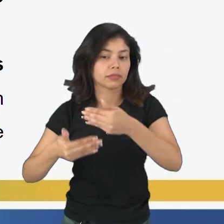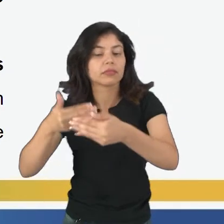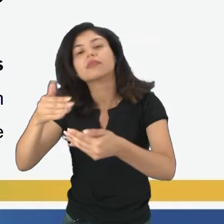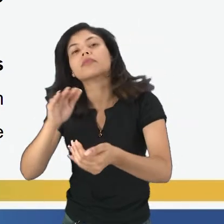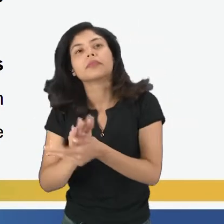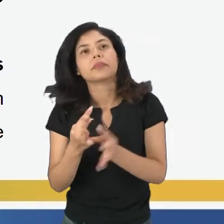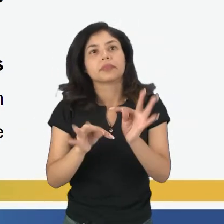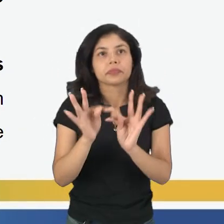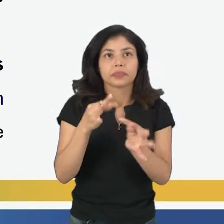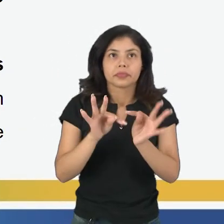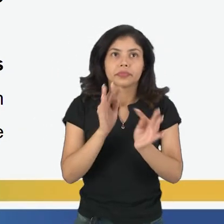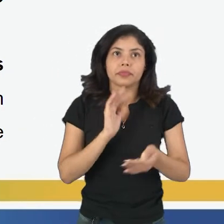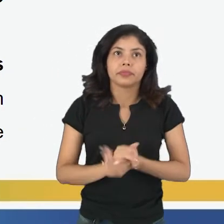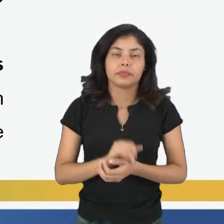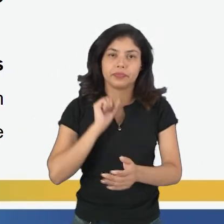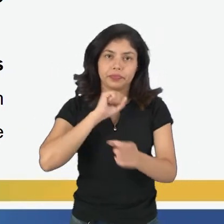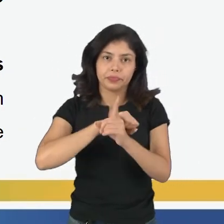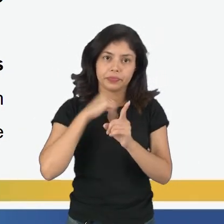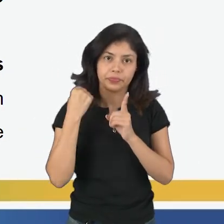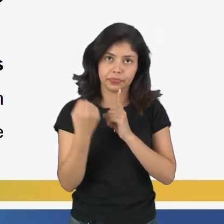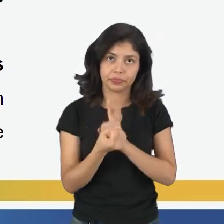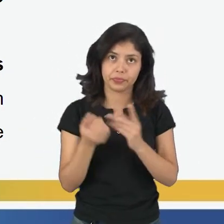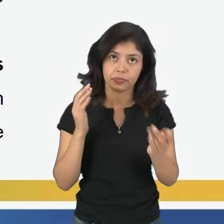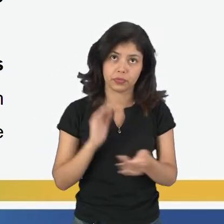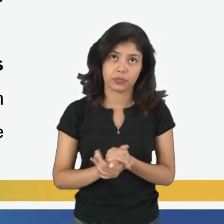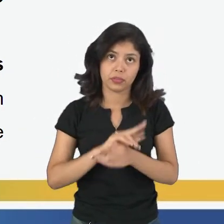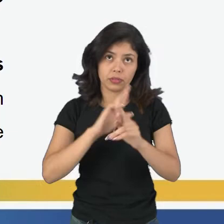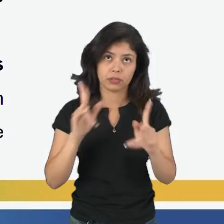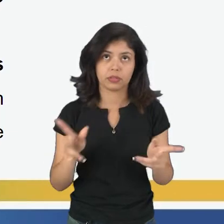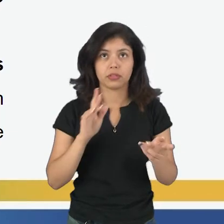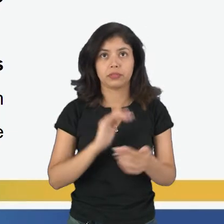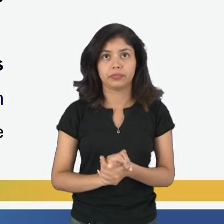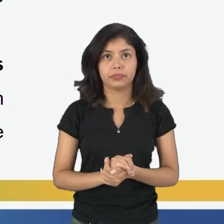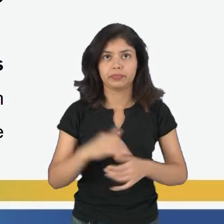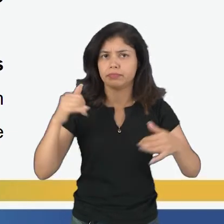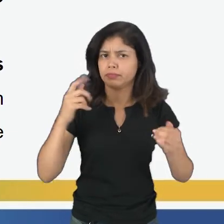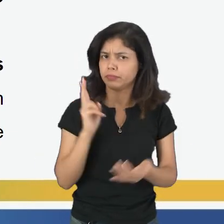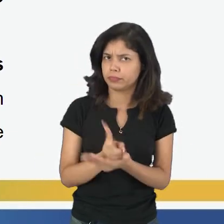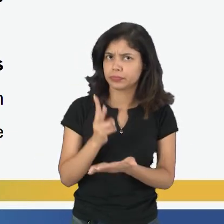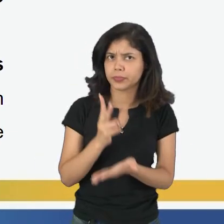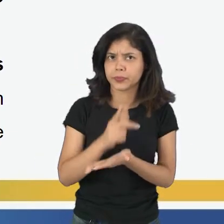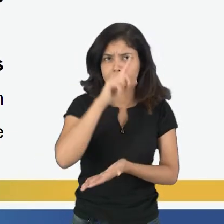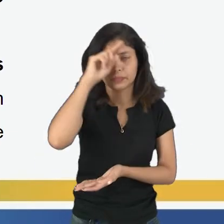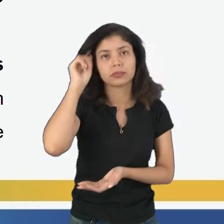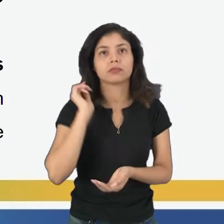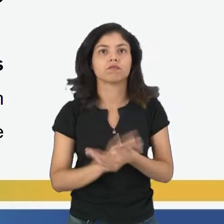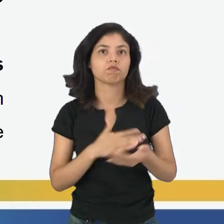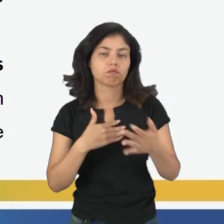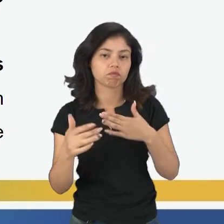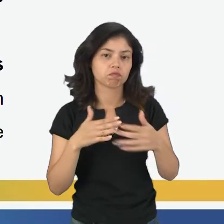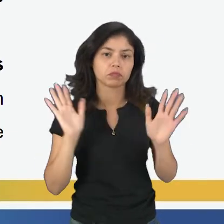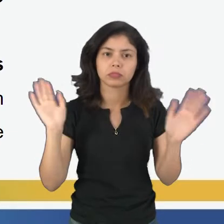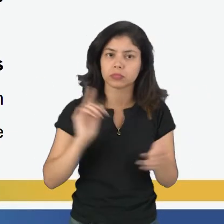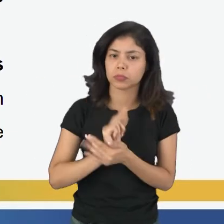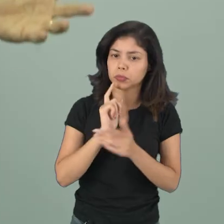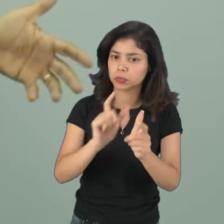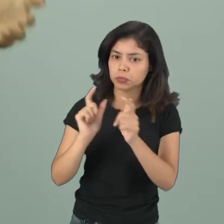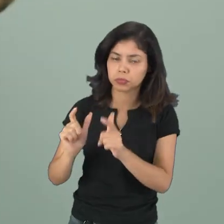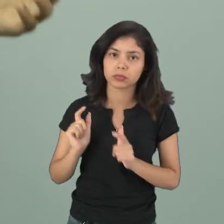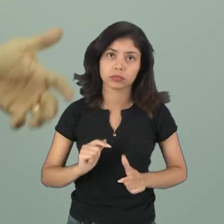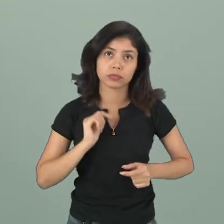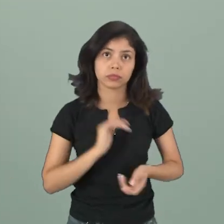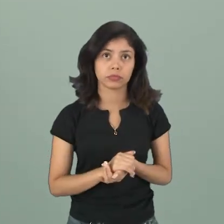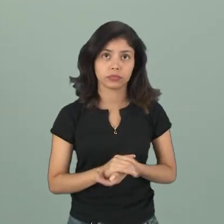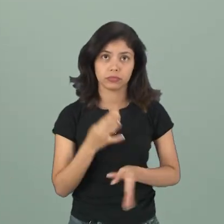desenvolvimento tecnológico das sociedades e ocorrem em diferentes graus de intensidade. Dependendo da época, dependendo das